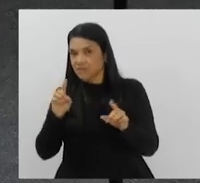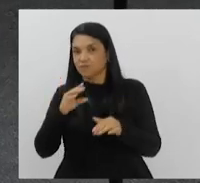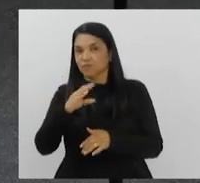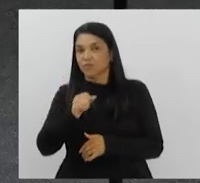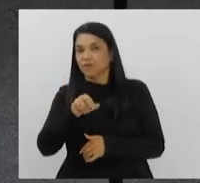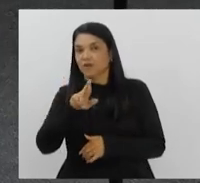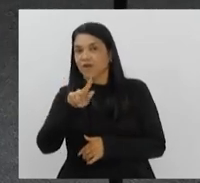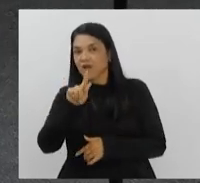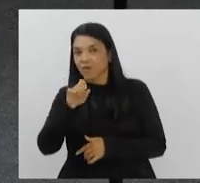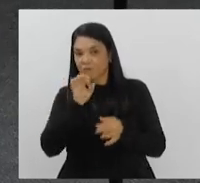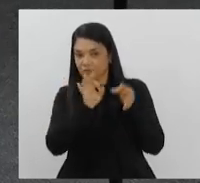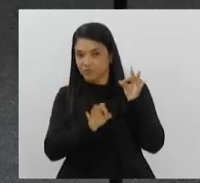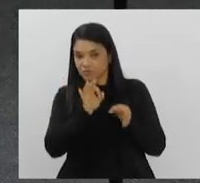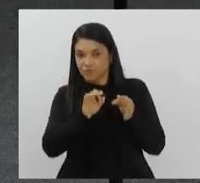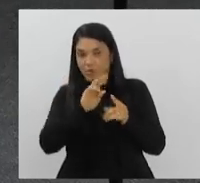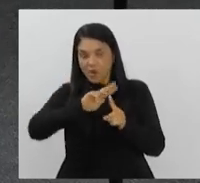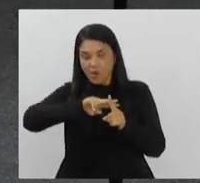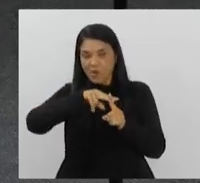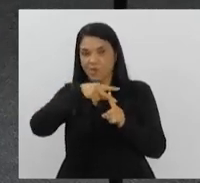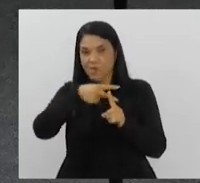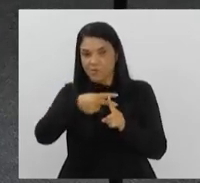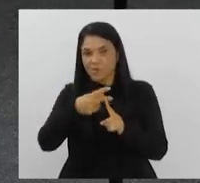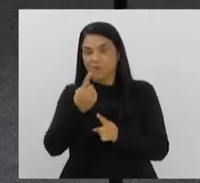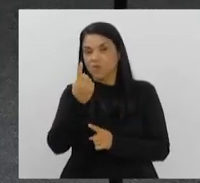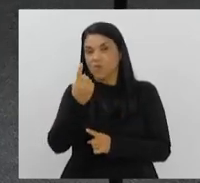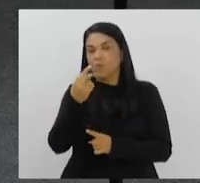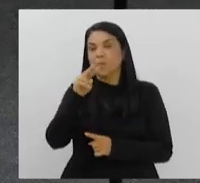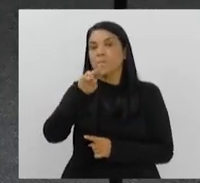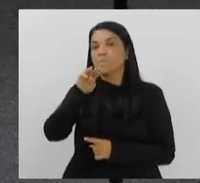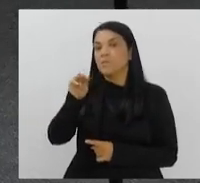aumentar a folha em RPA em R$1,5 milhão.